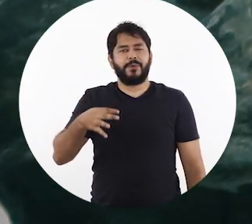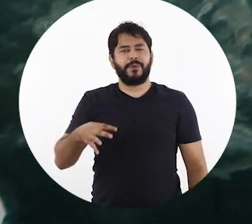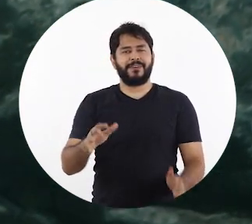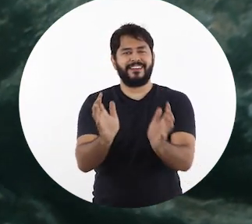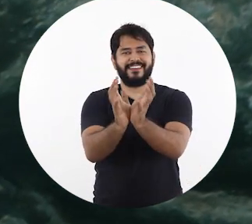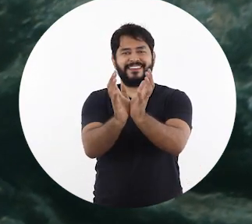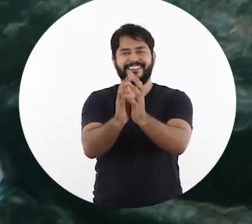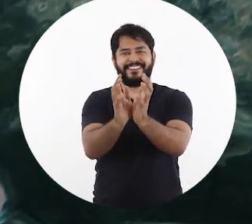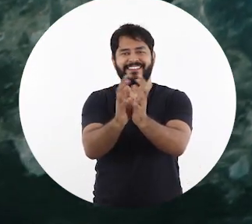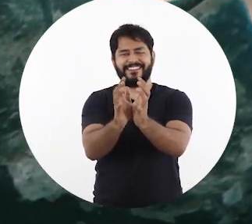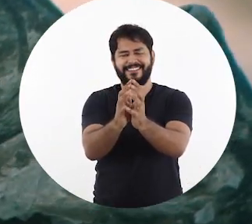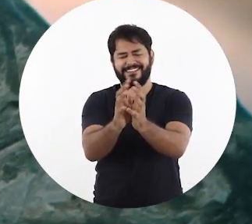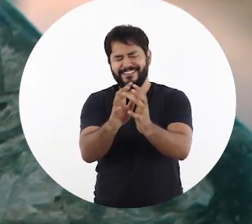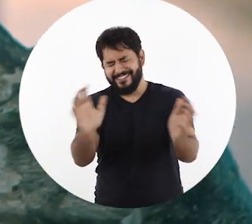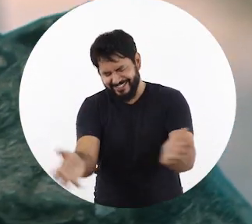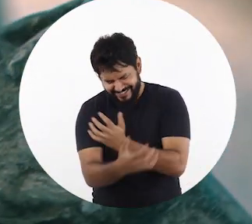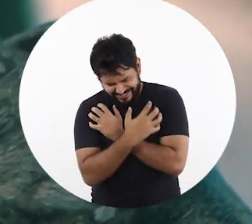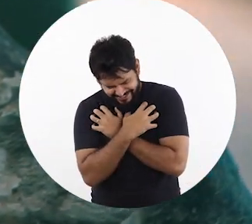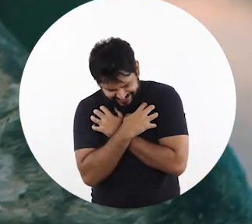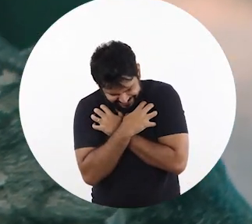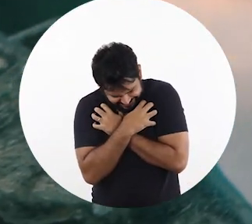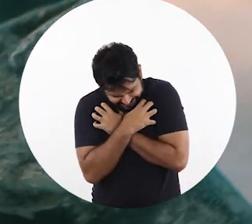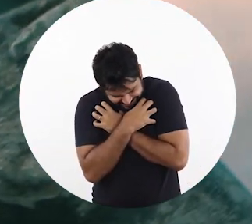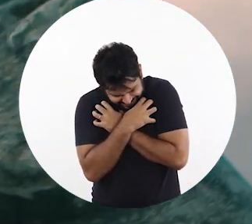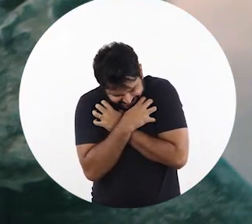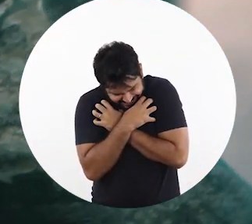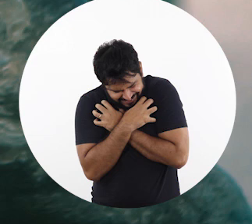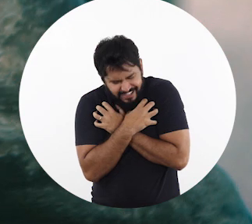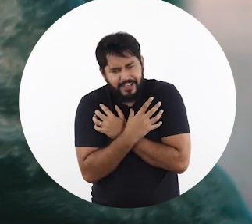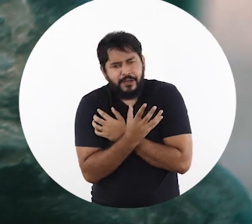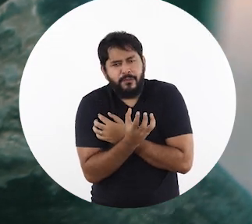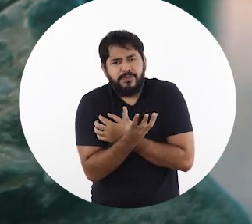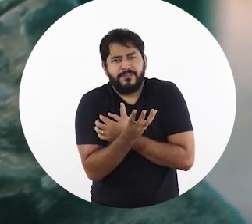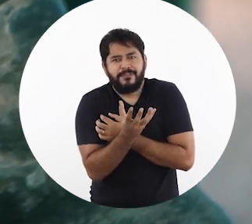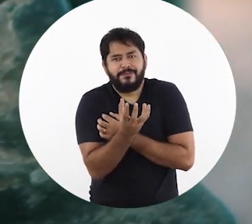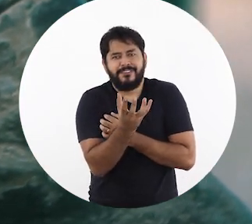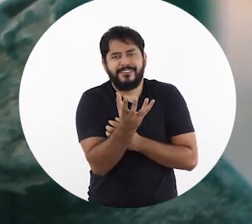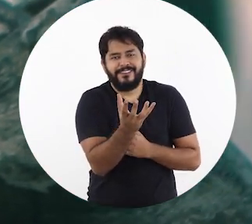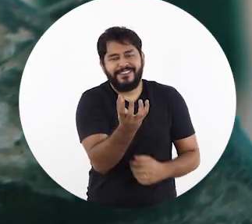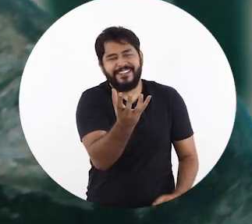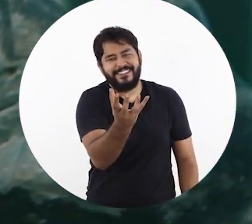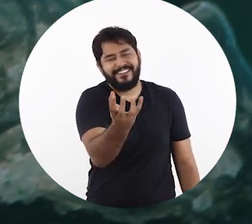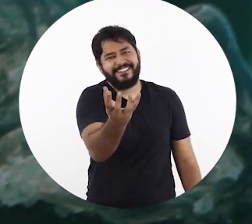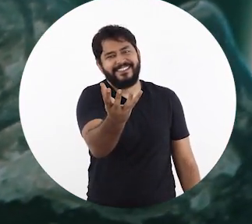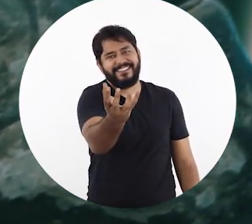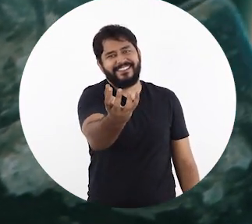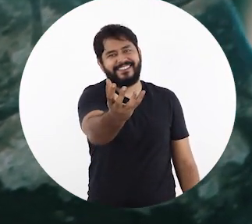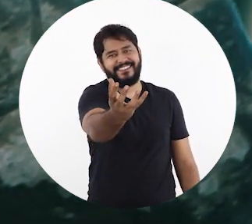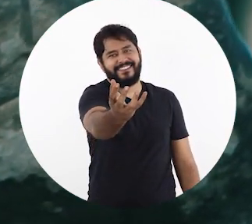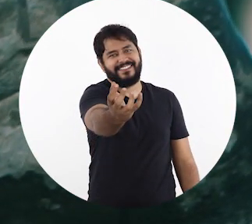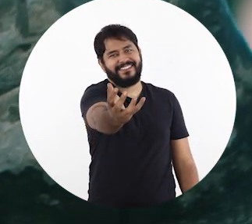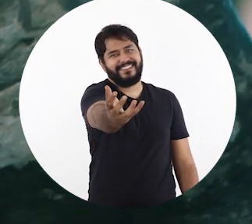Recife, dá-me um abraço, que eu te dou meu coração.